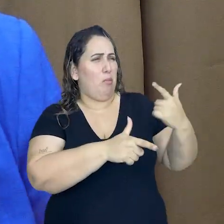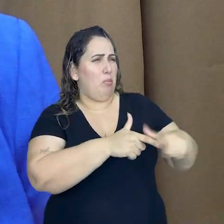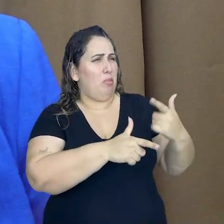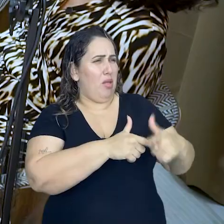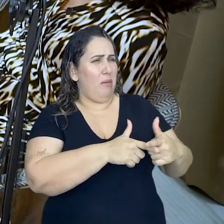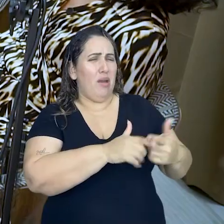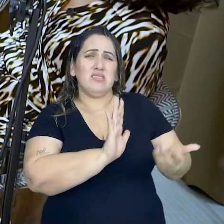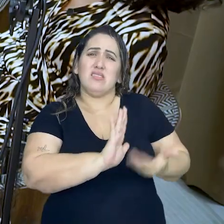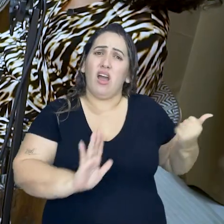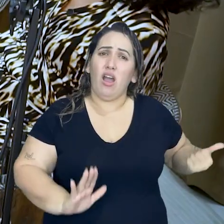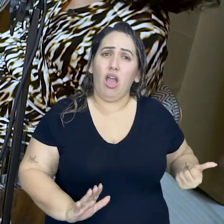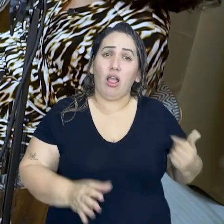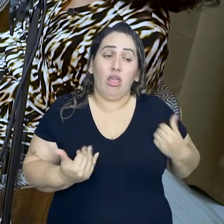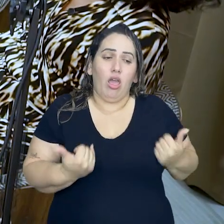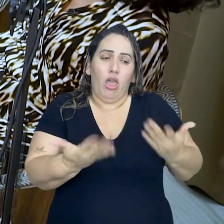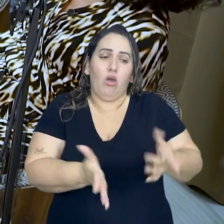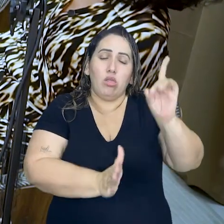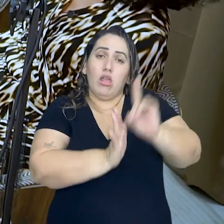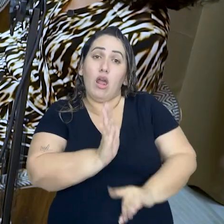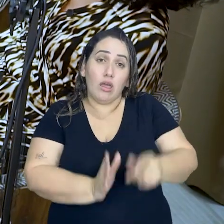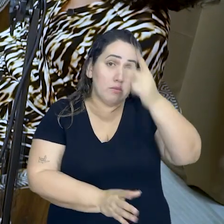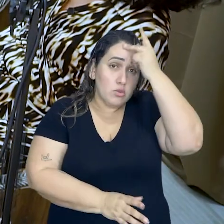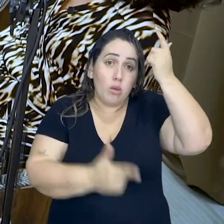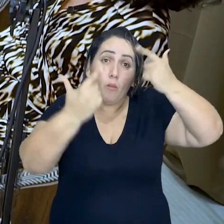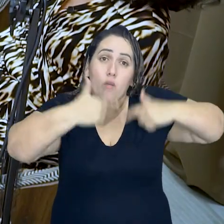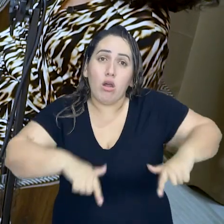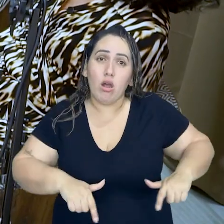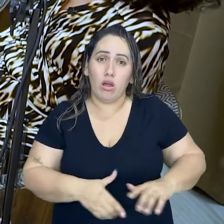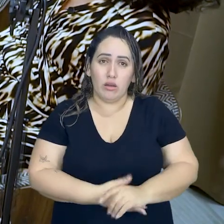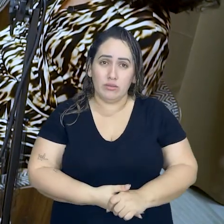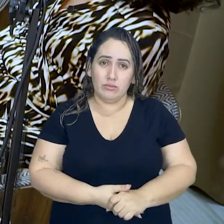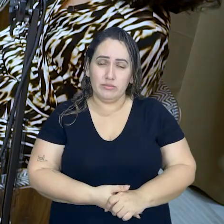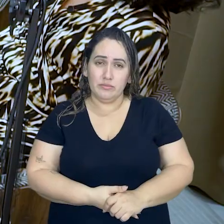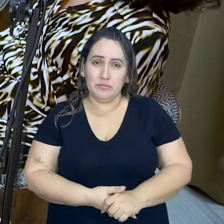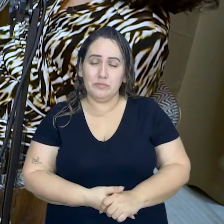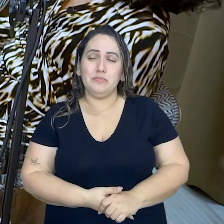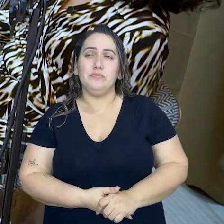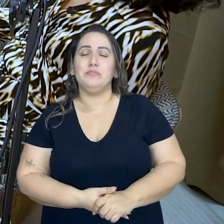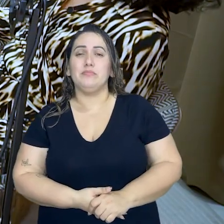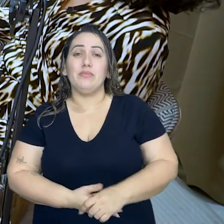se você, partido, não aplicar, então